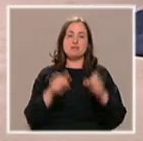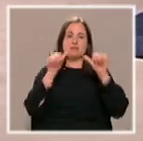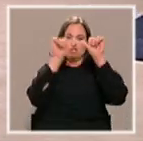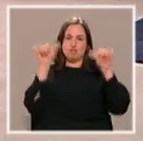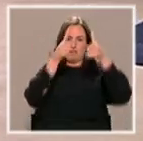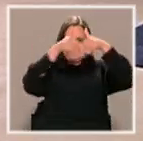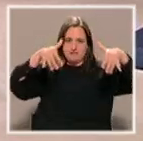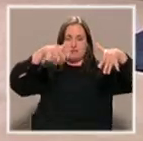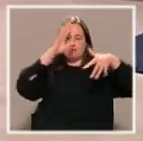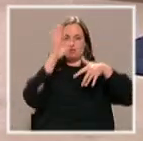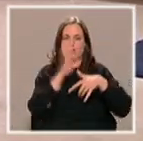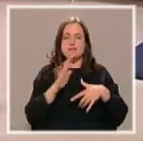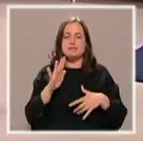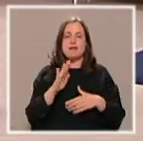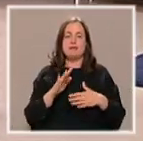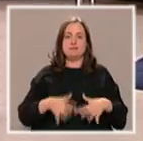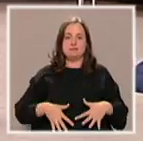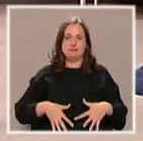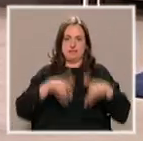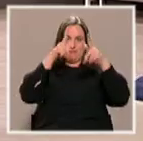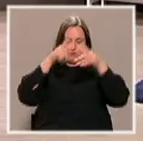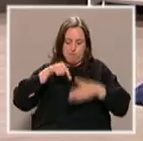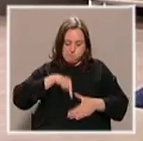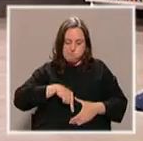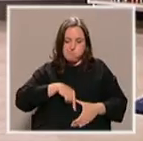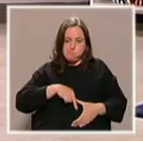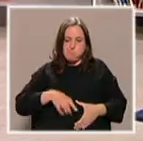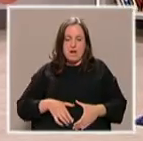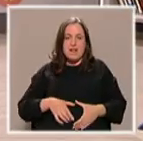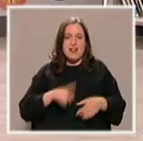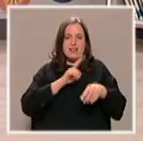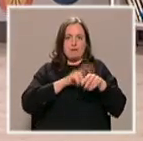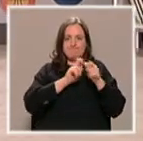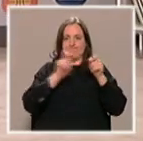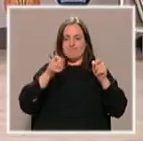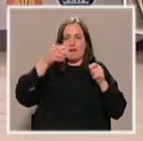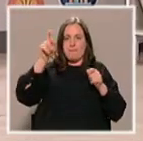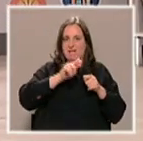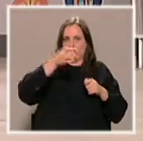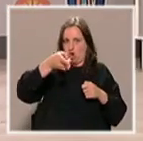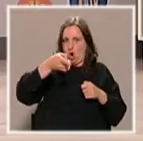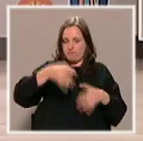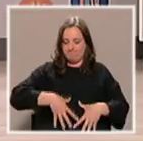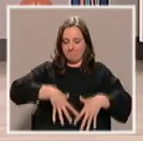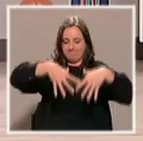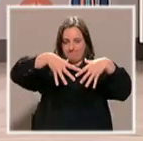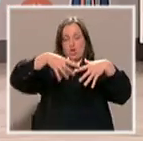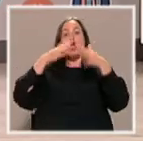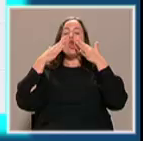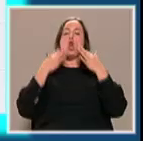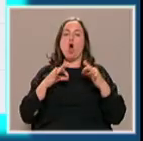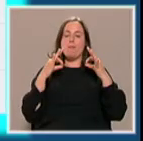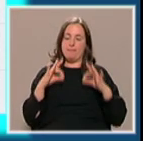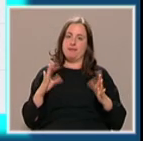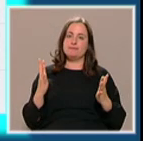Sistematizando, sabemos então que o desenvolvimento intrauterino demora 9 meses, são 9 meses de gestação, por norma,